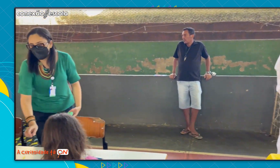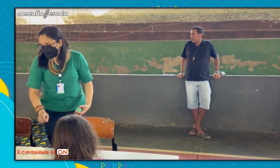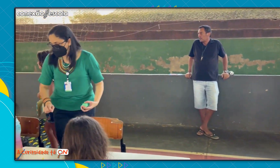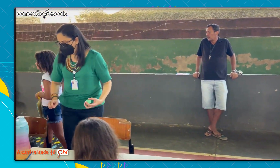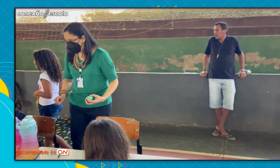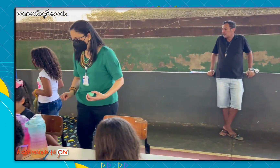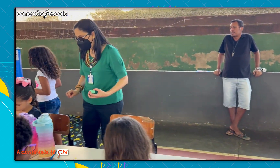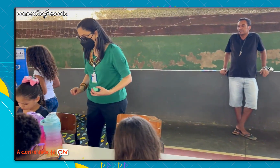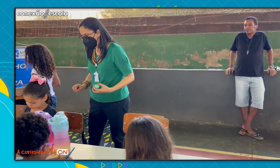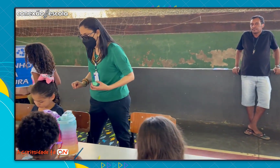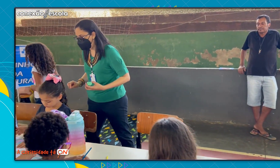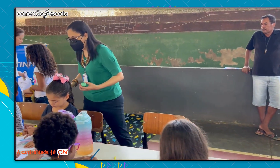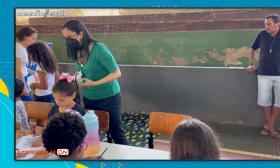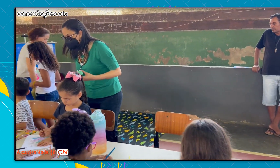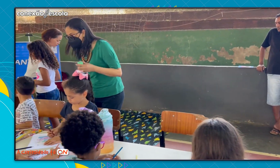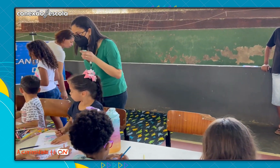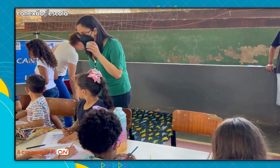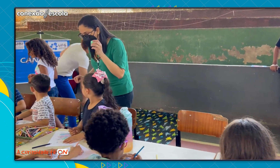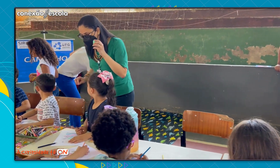Música